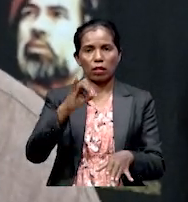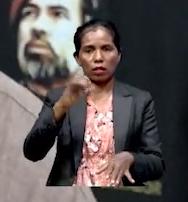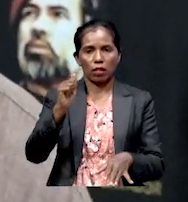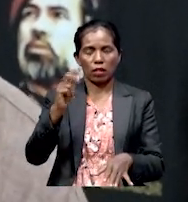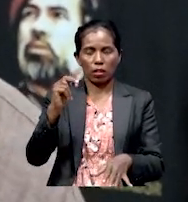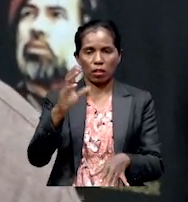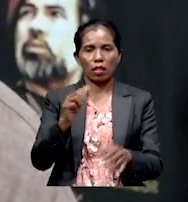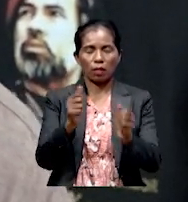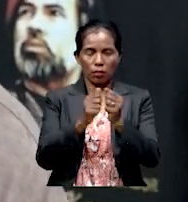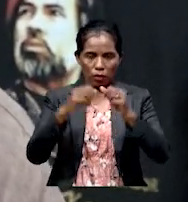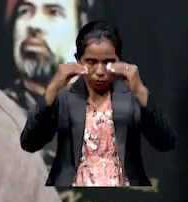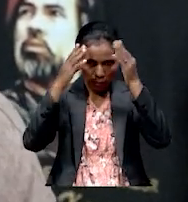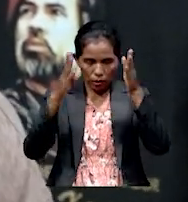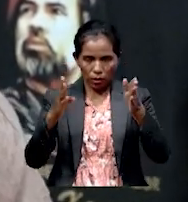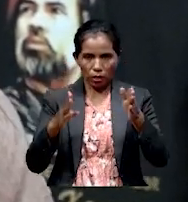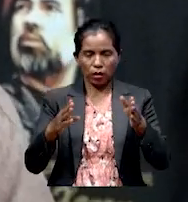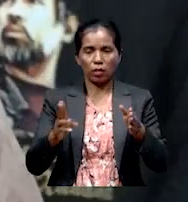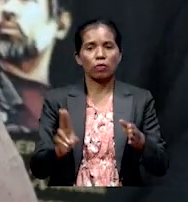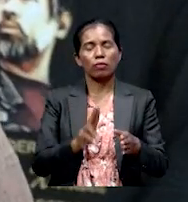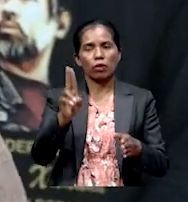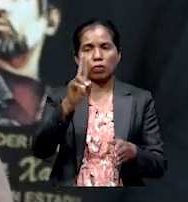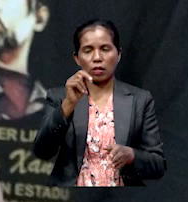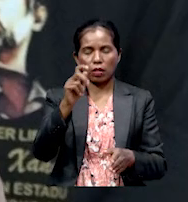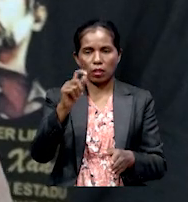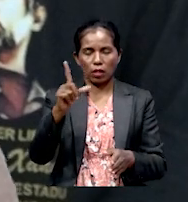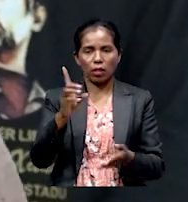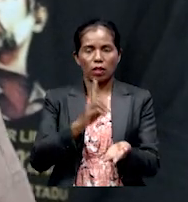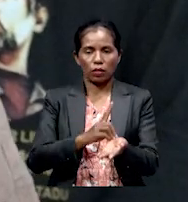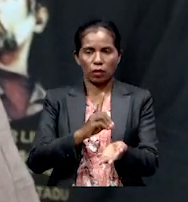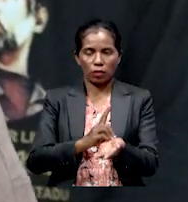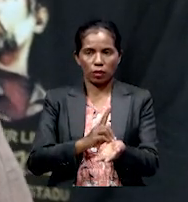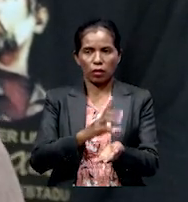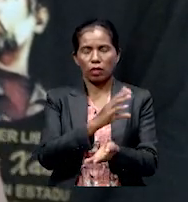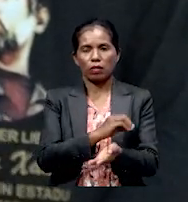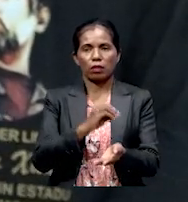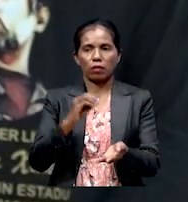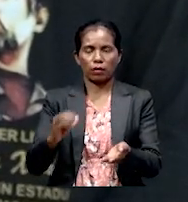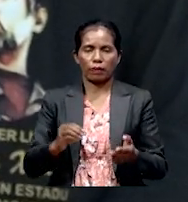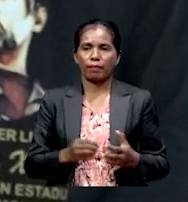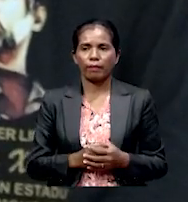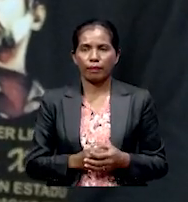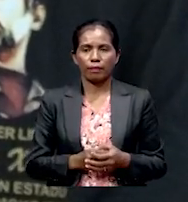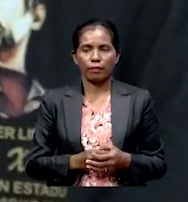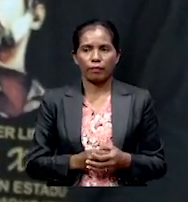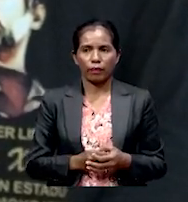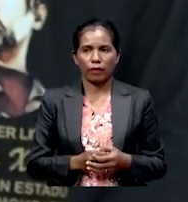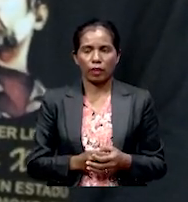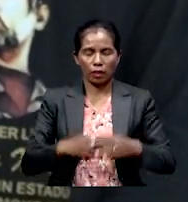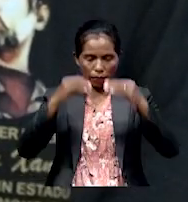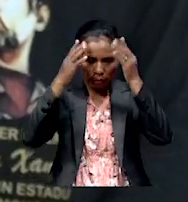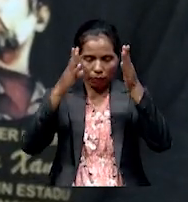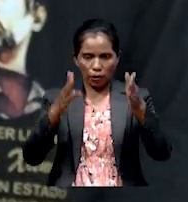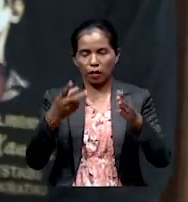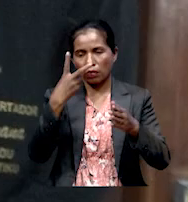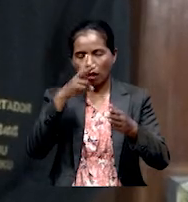o professor de Sira Universidade de Uentele, doutora Brígida, engenheira Brígida, no moça decano universidade